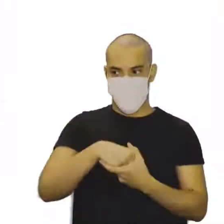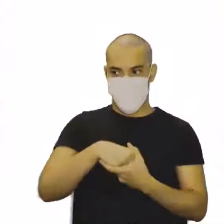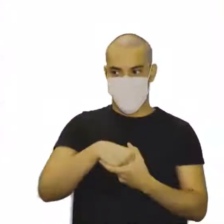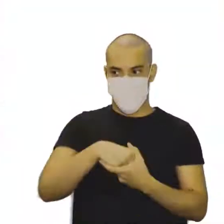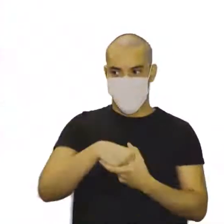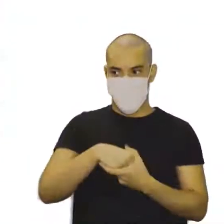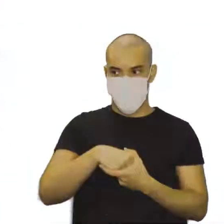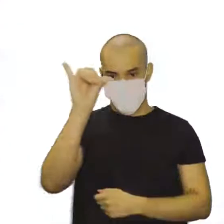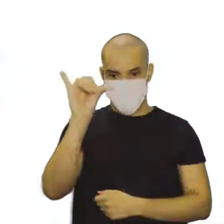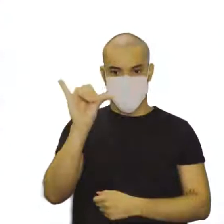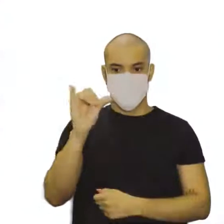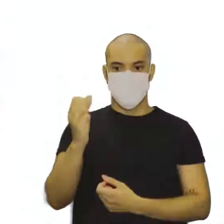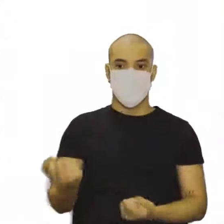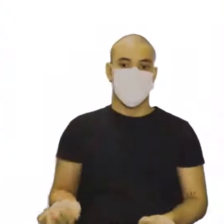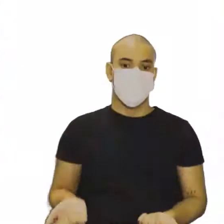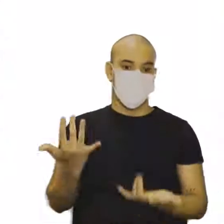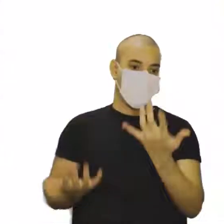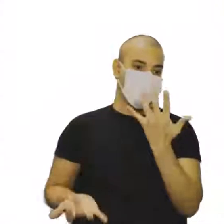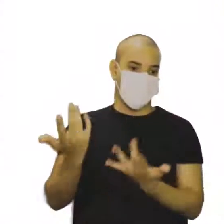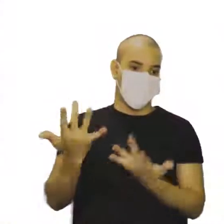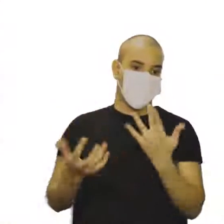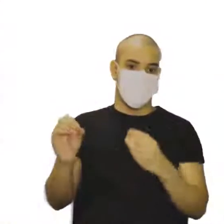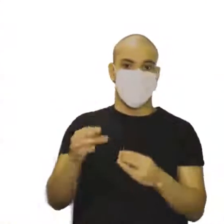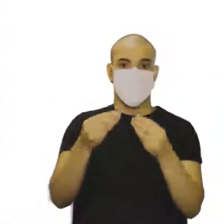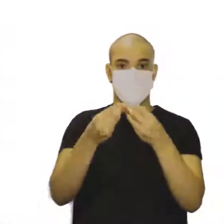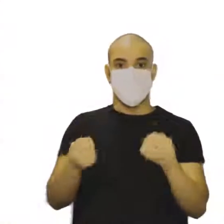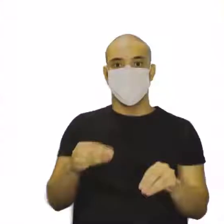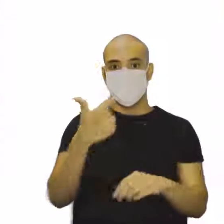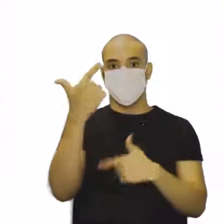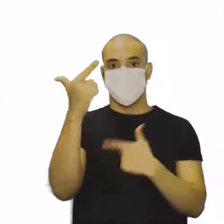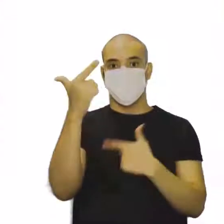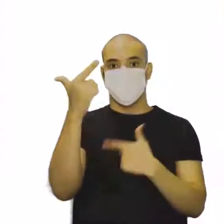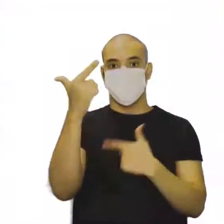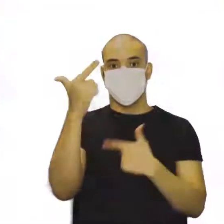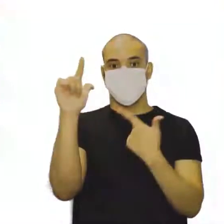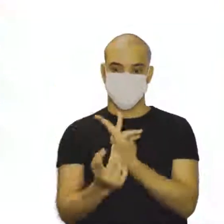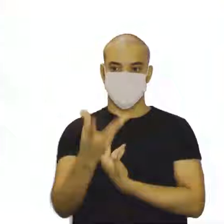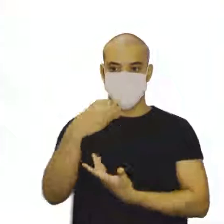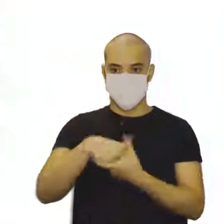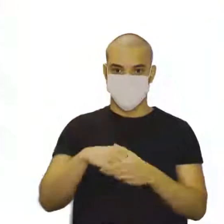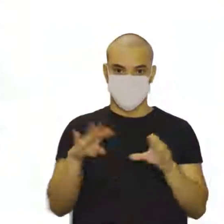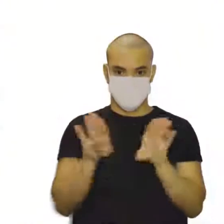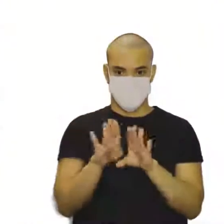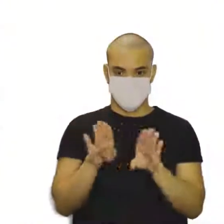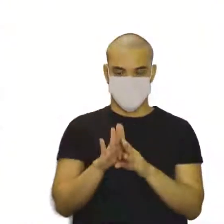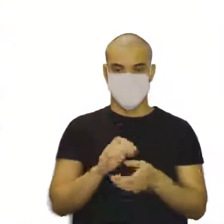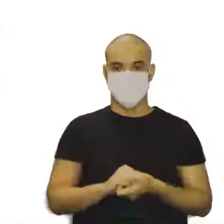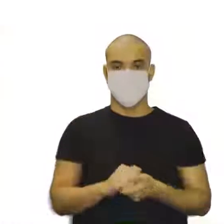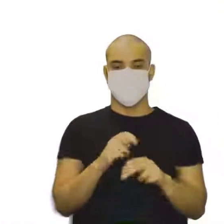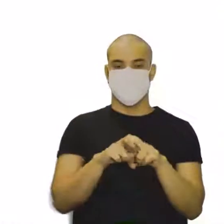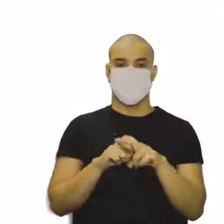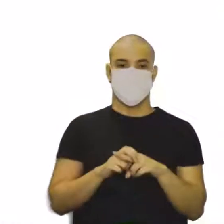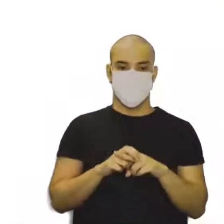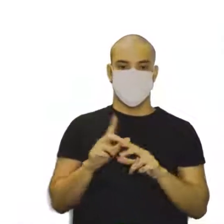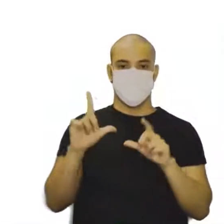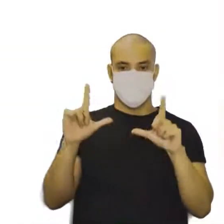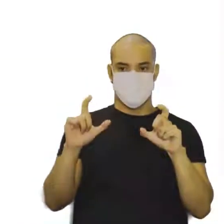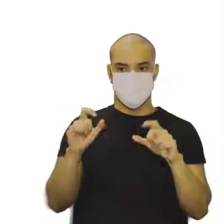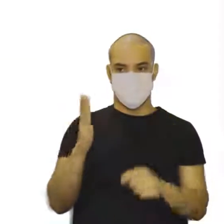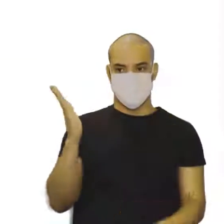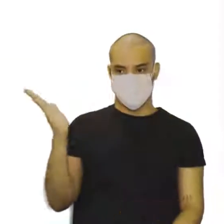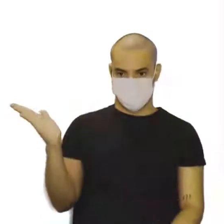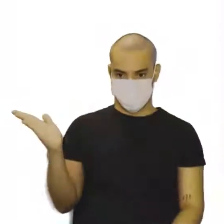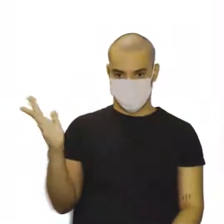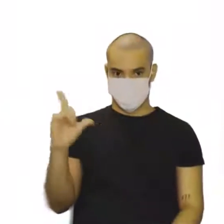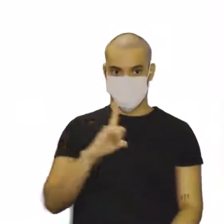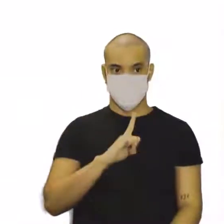para evitar o risco de incêndio ou destruição de outros elementos do circuito também. Aqui na figura,